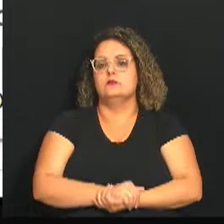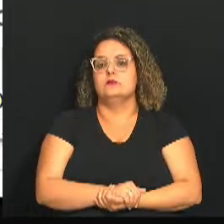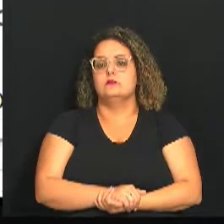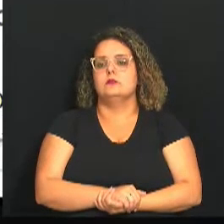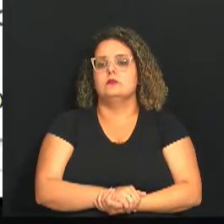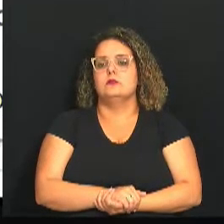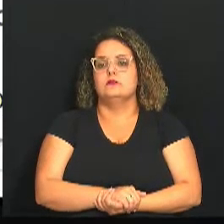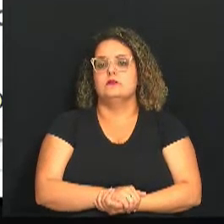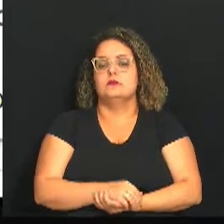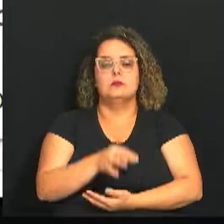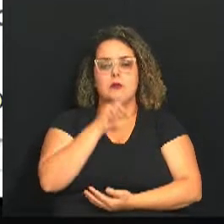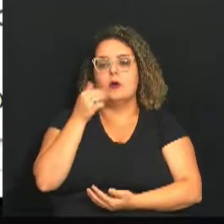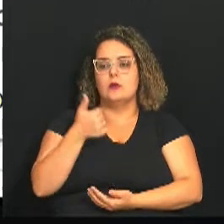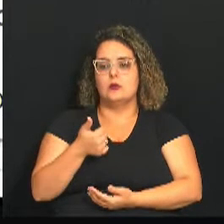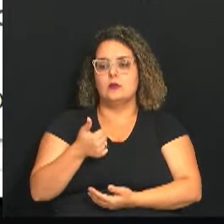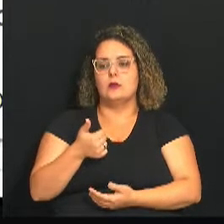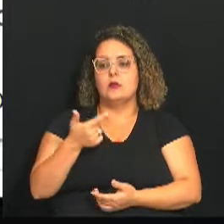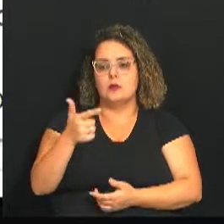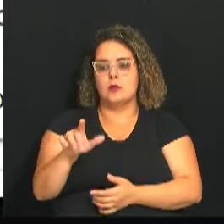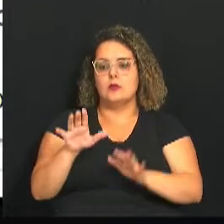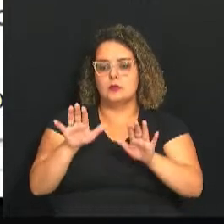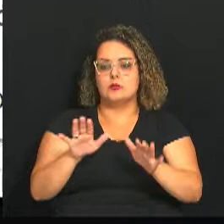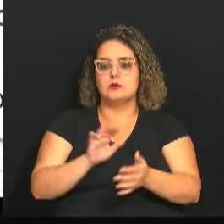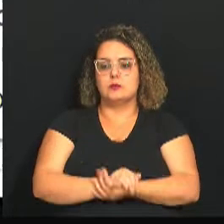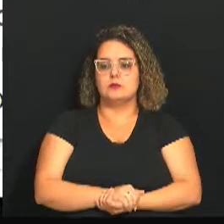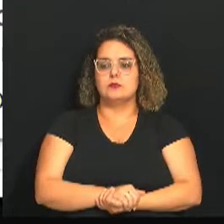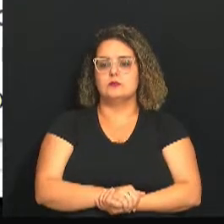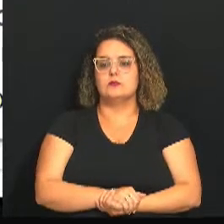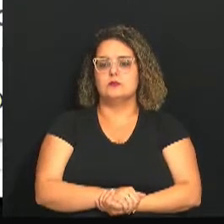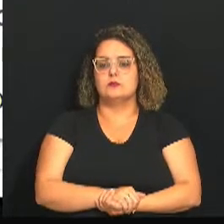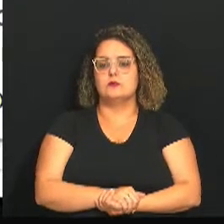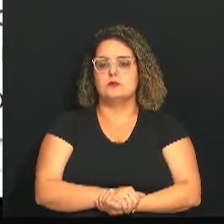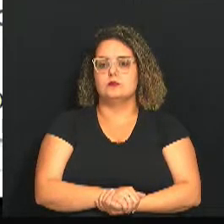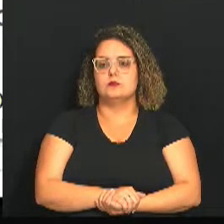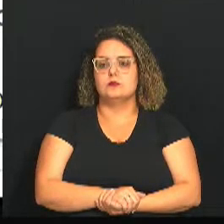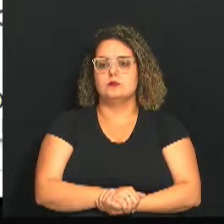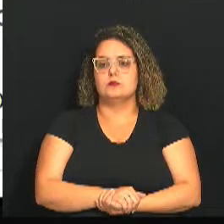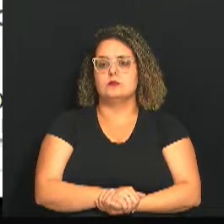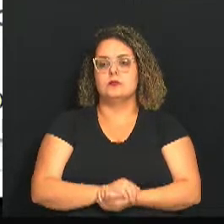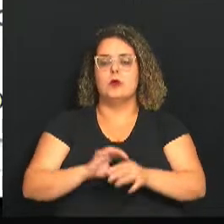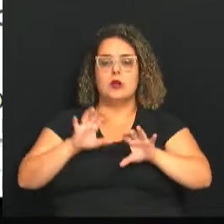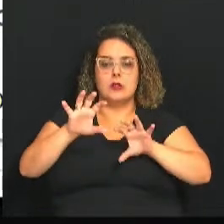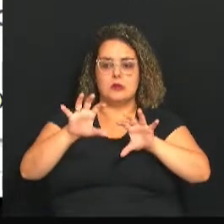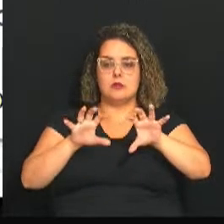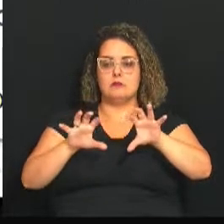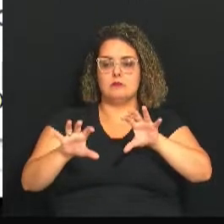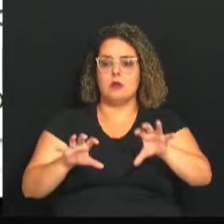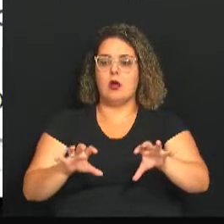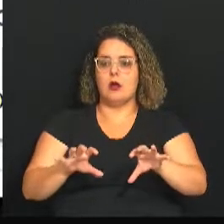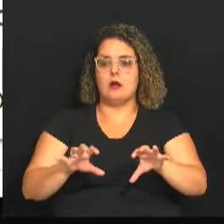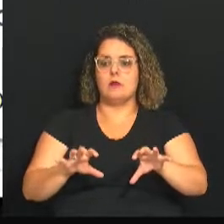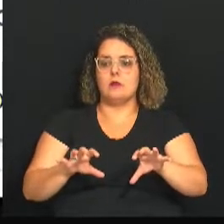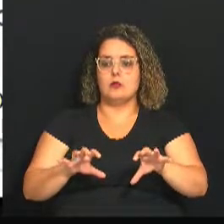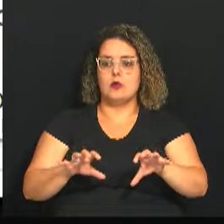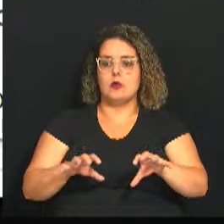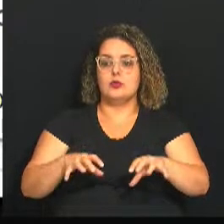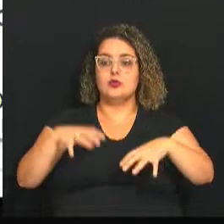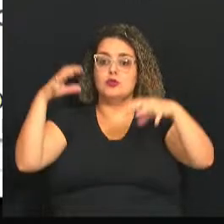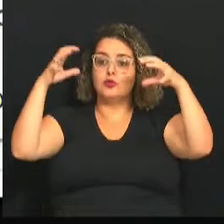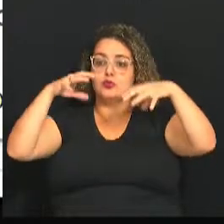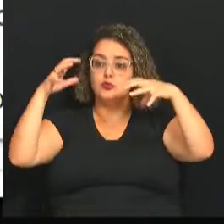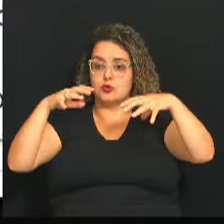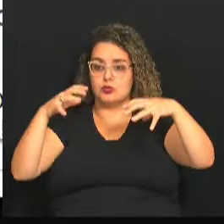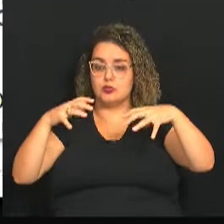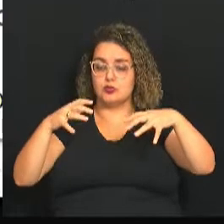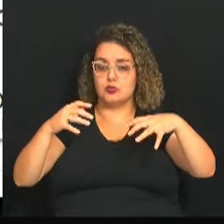Perfeito. Vamos seguir então assim. Legal. Esses mapas, né, eles são mapas de previsão de chuva acumulada em 24